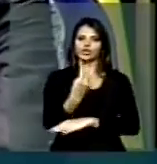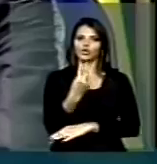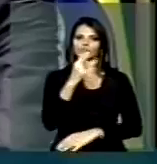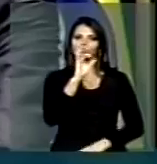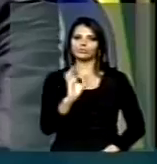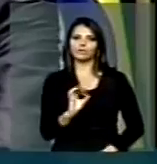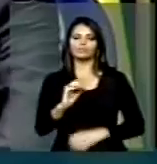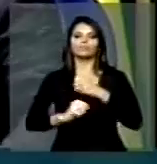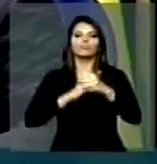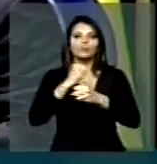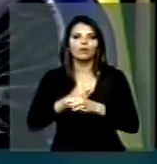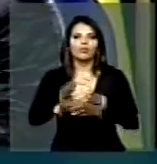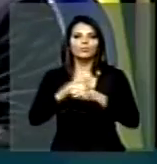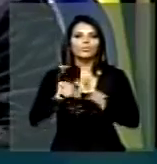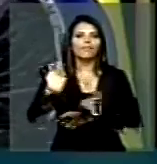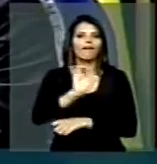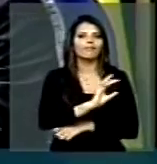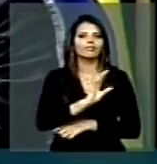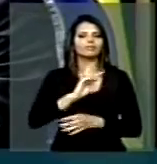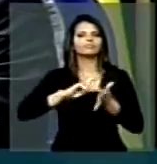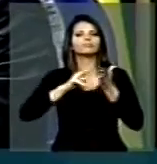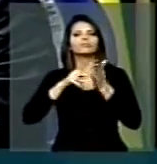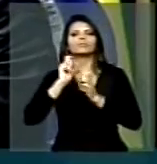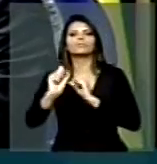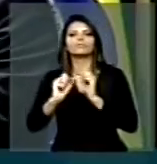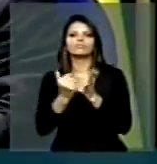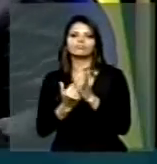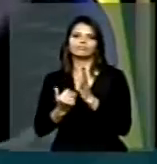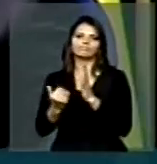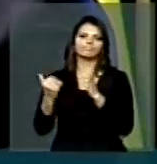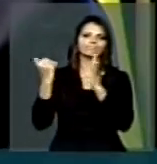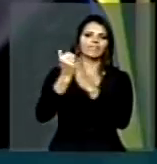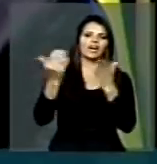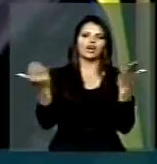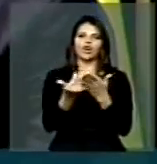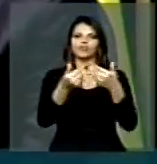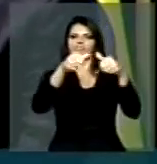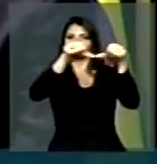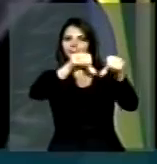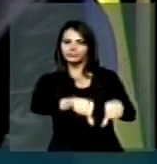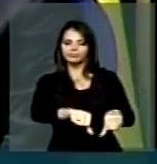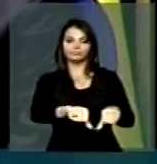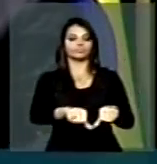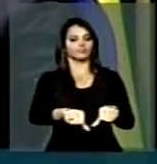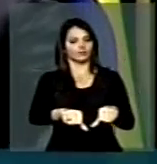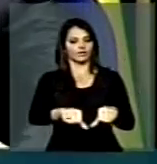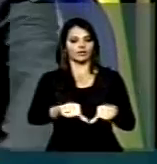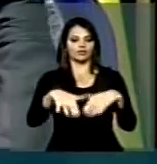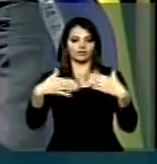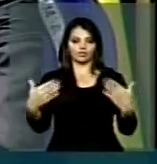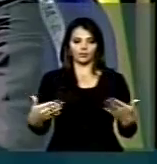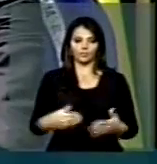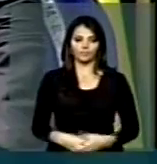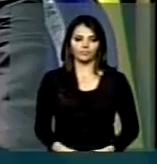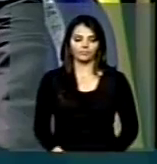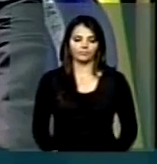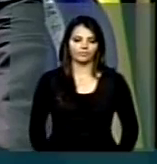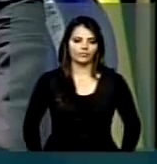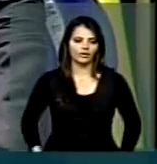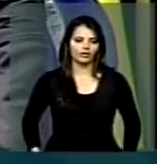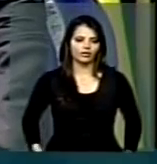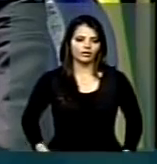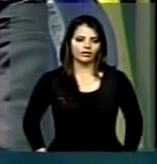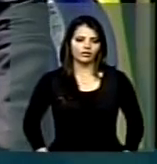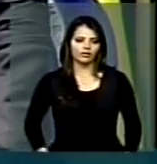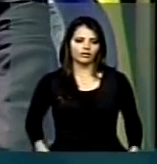2% ao ano. Ou seja, houve um enorme mergulho também nesse indicador. Portanto, senhores senadores,